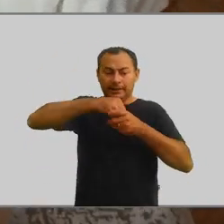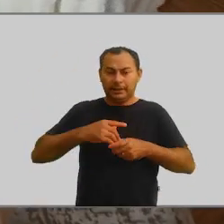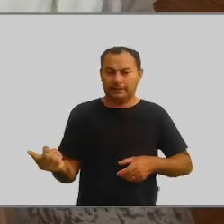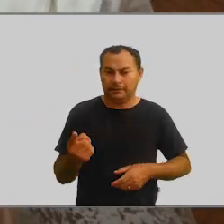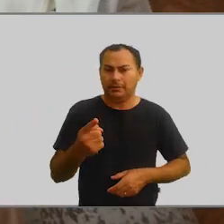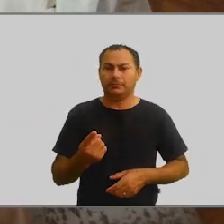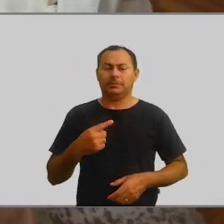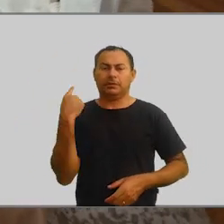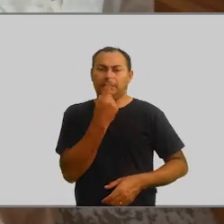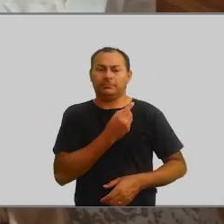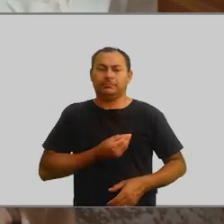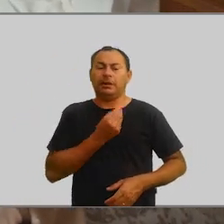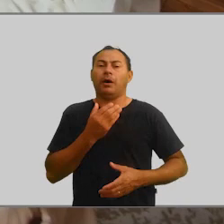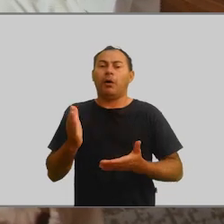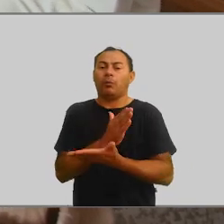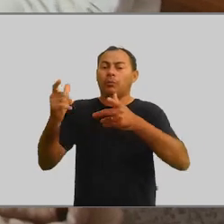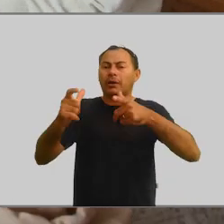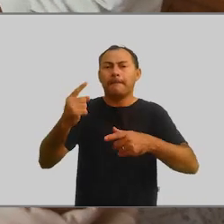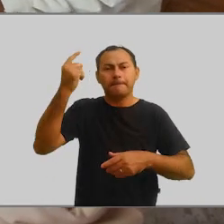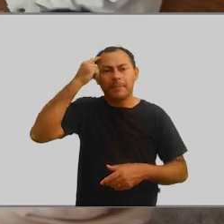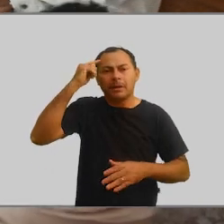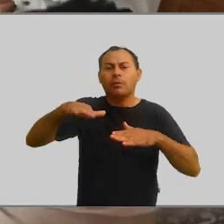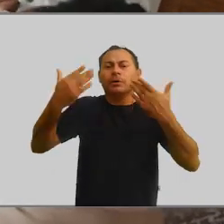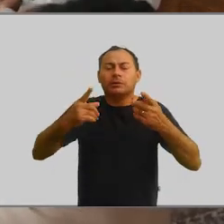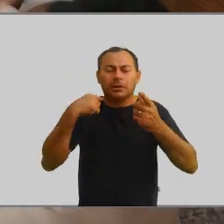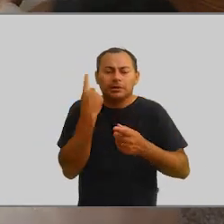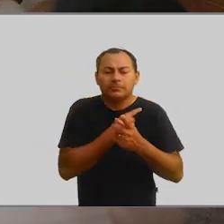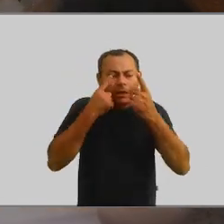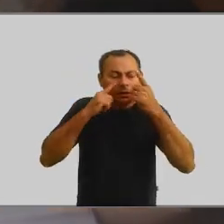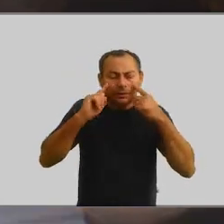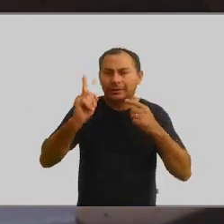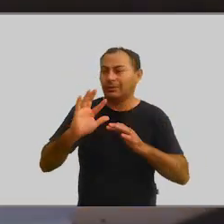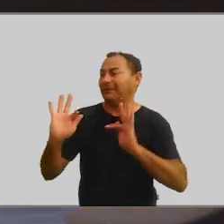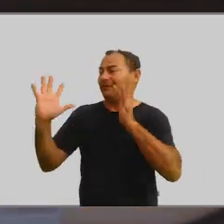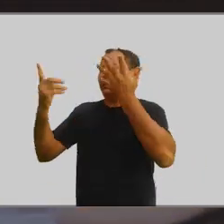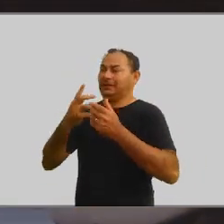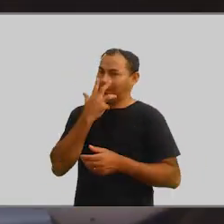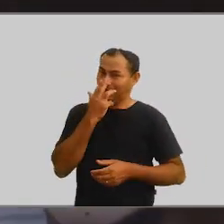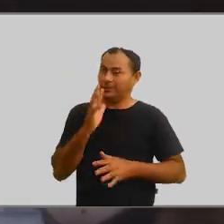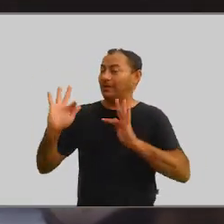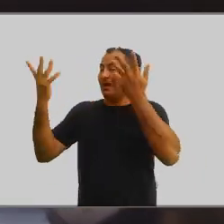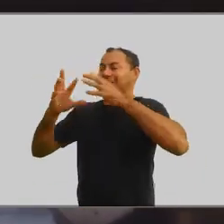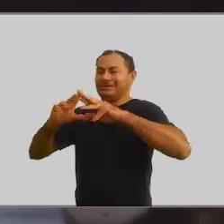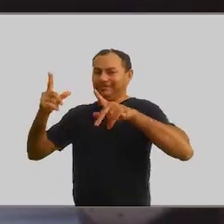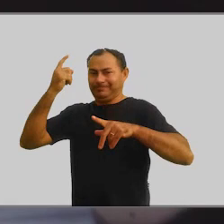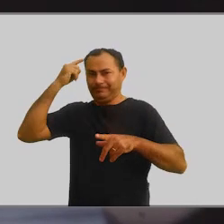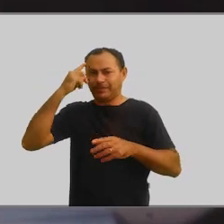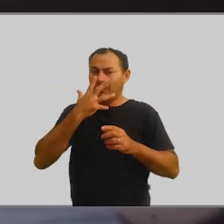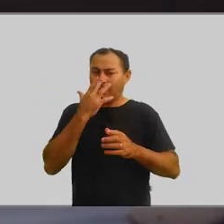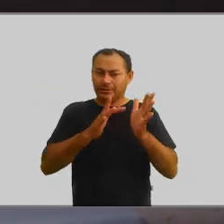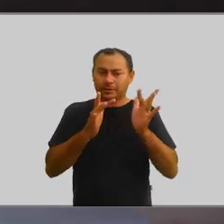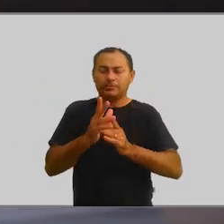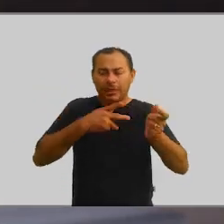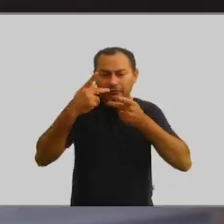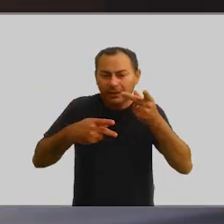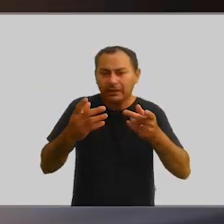que viverá em algum lugar na eternidade. Pensamos assim quando estamos chorando e não quando estamos em festa. Eu acho que foi bem isso mesmo que Jesus